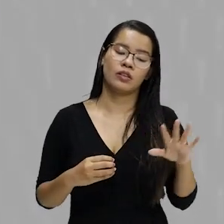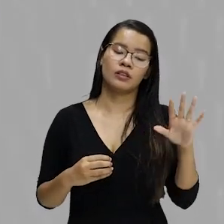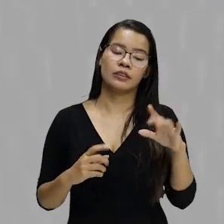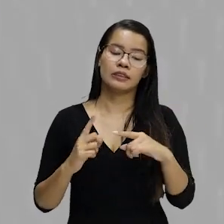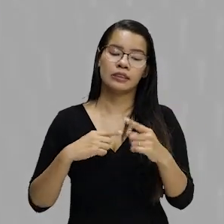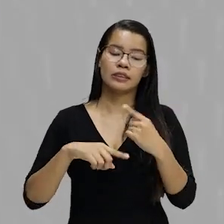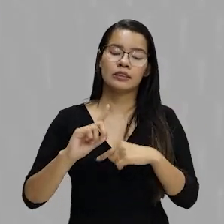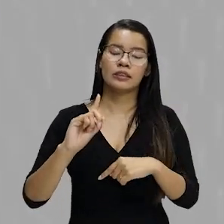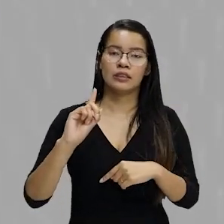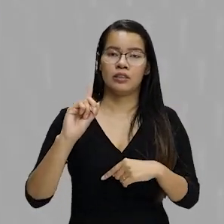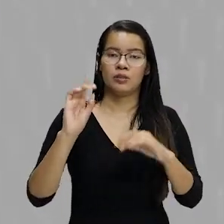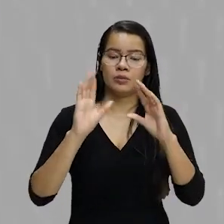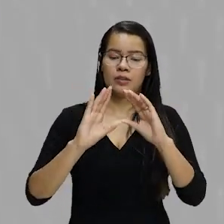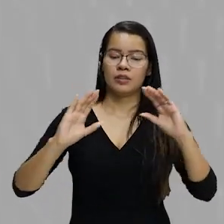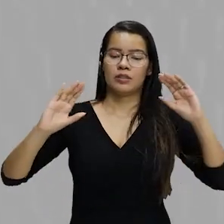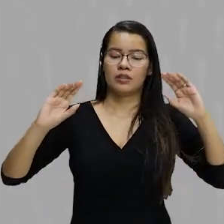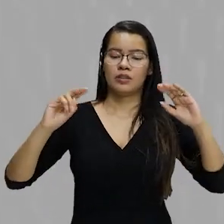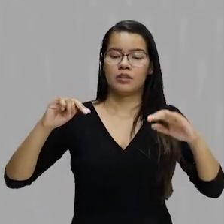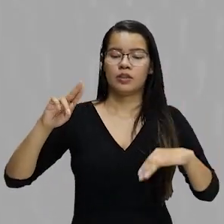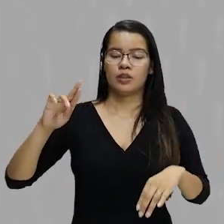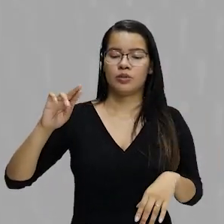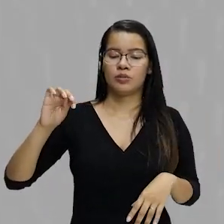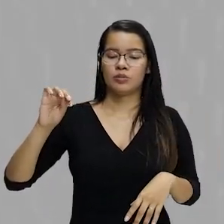atmosféricos além da órbita